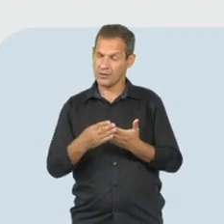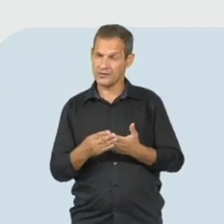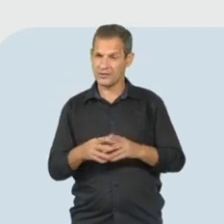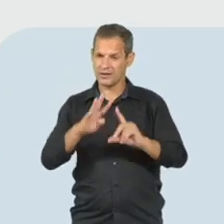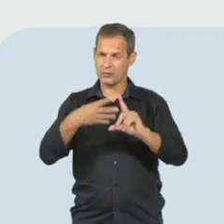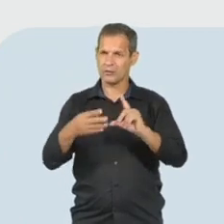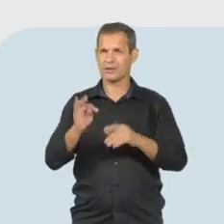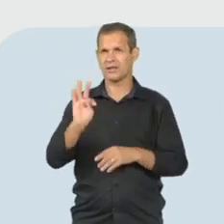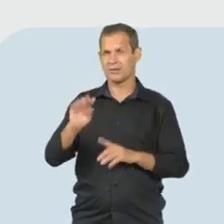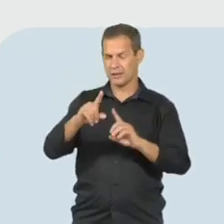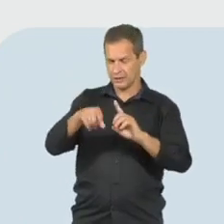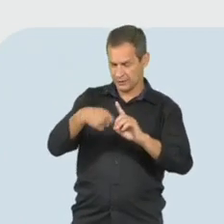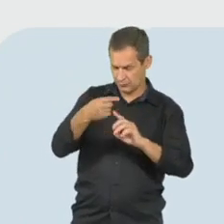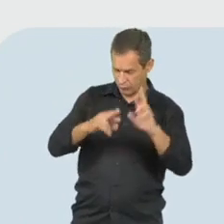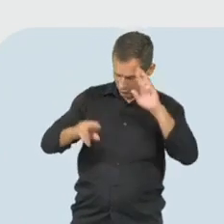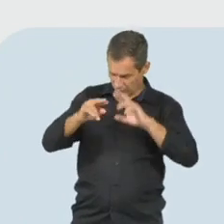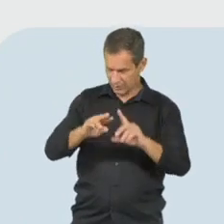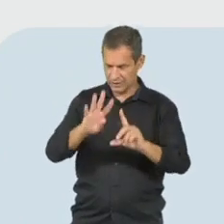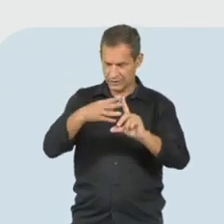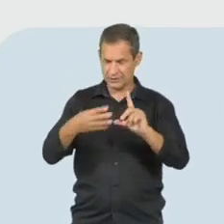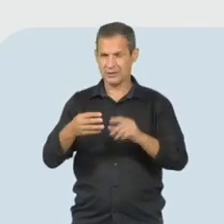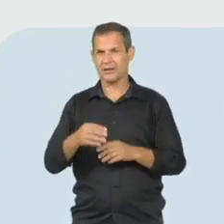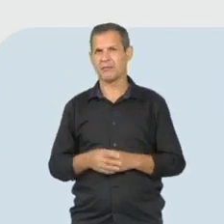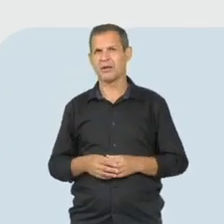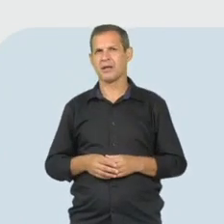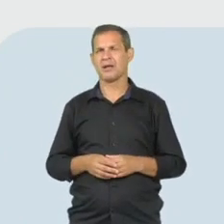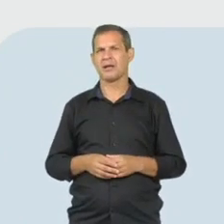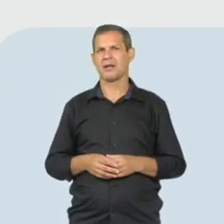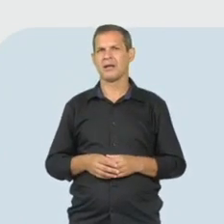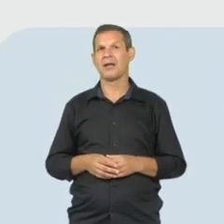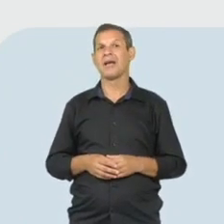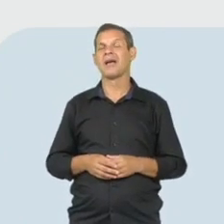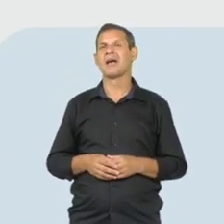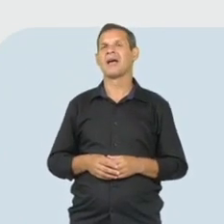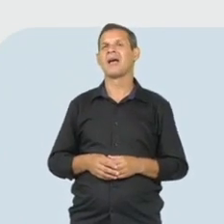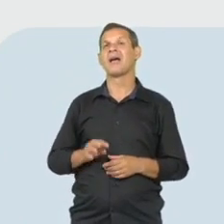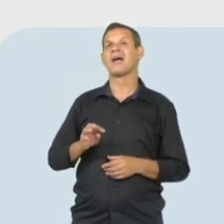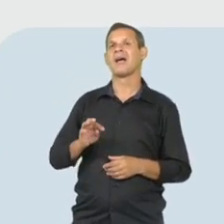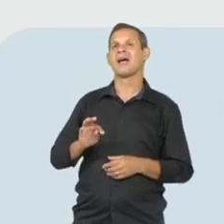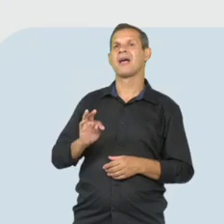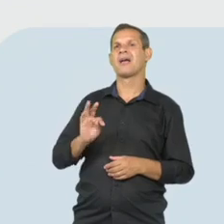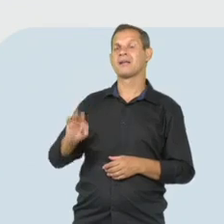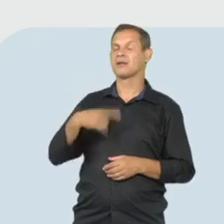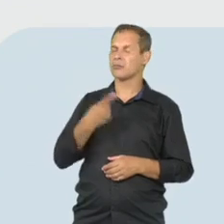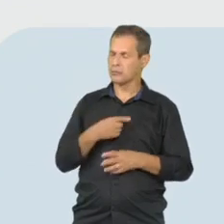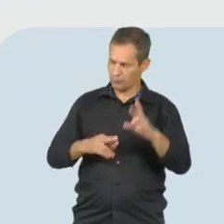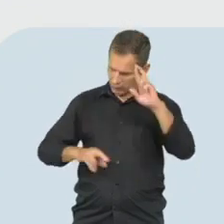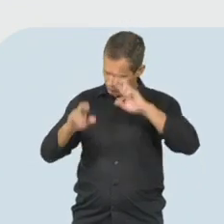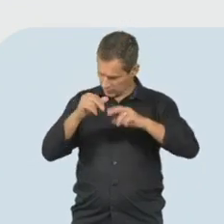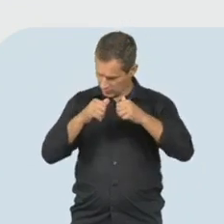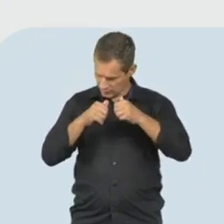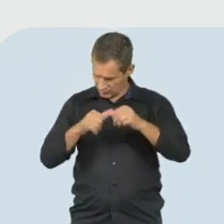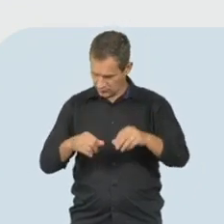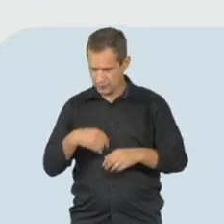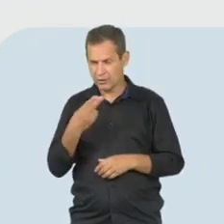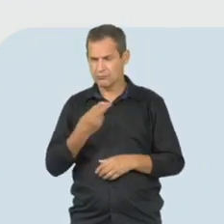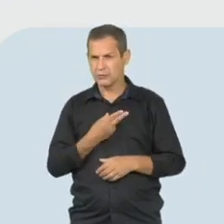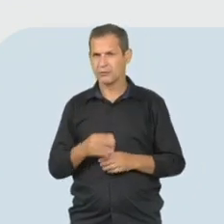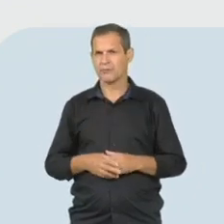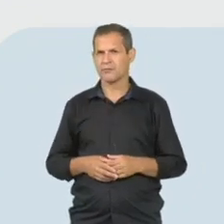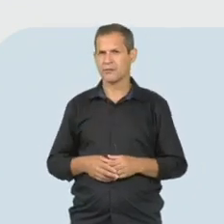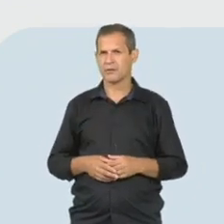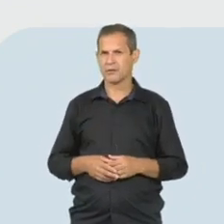e depois vamos verificar a tabela T Student. Então, como é que a gente como vai funcionar essa nossa